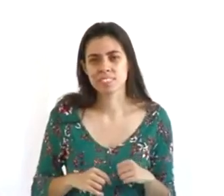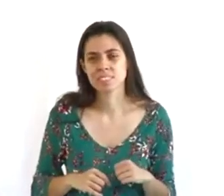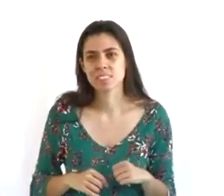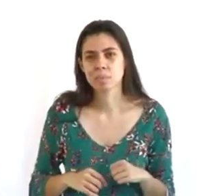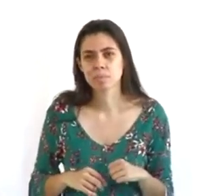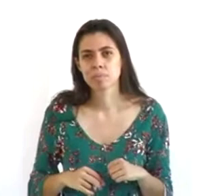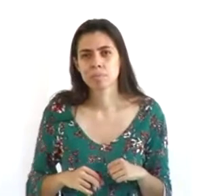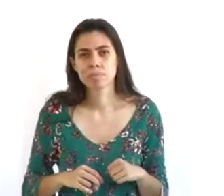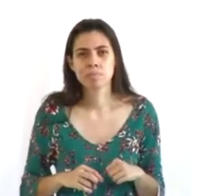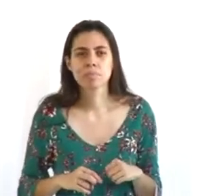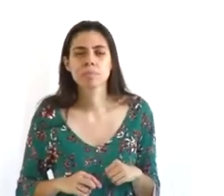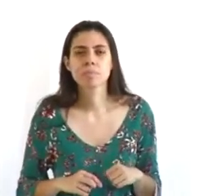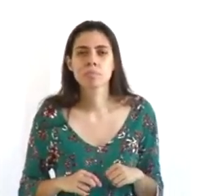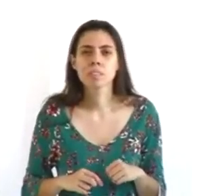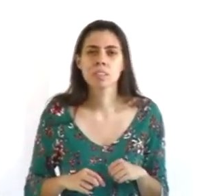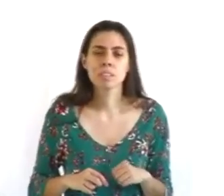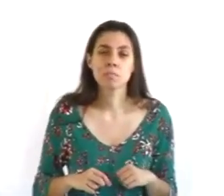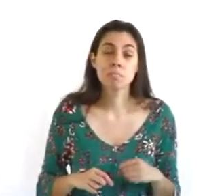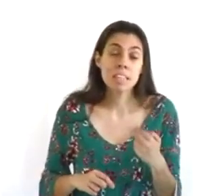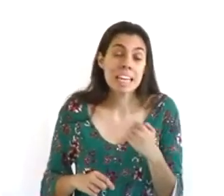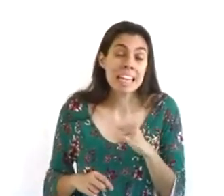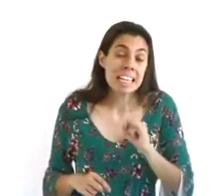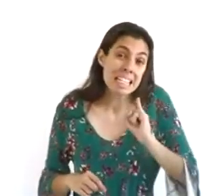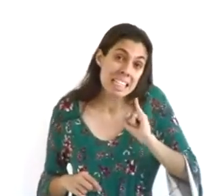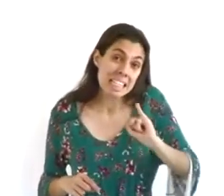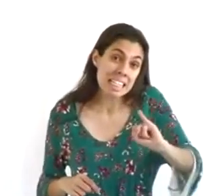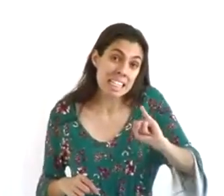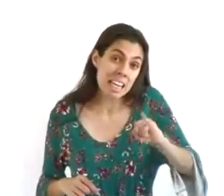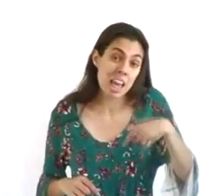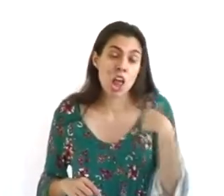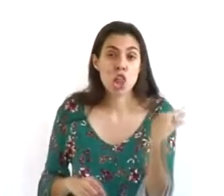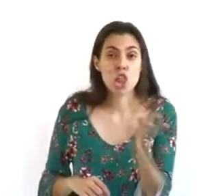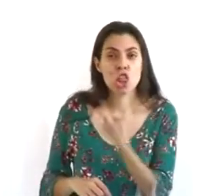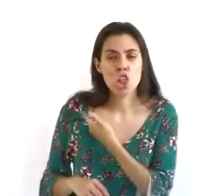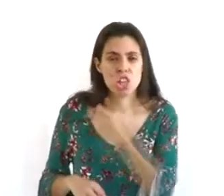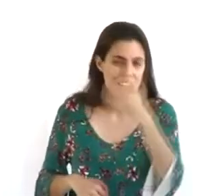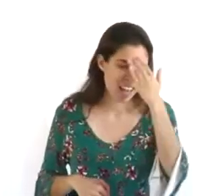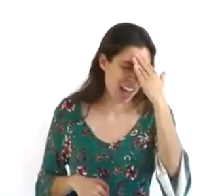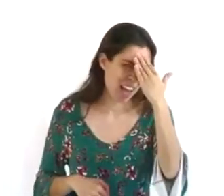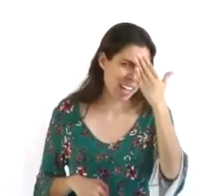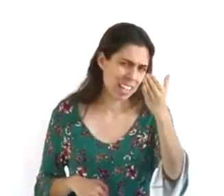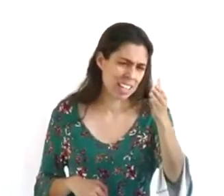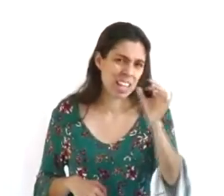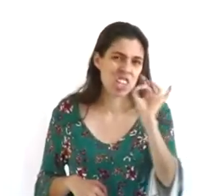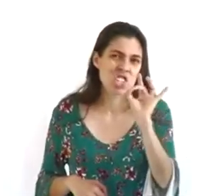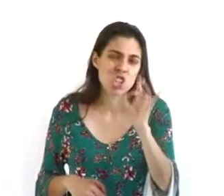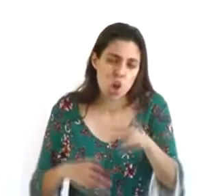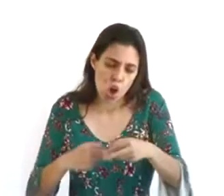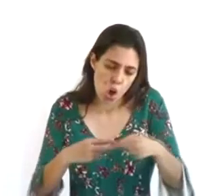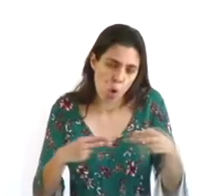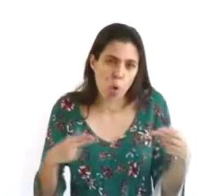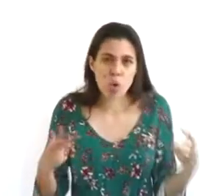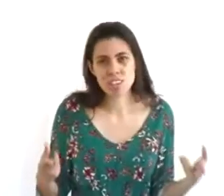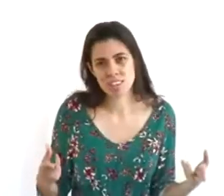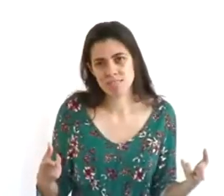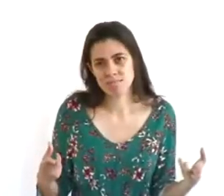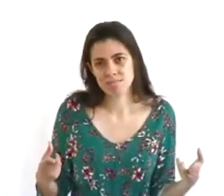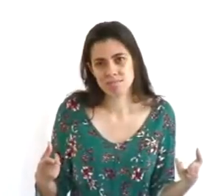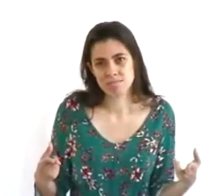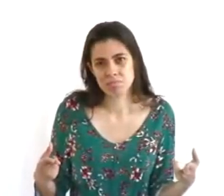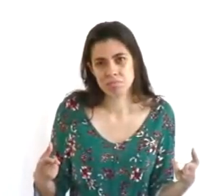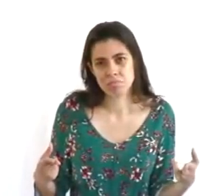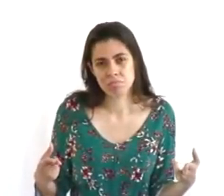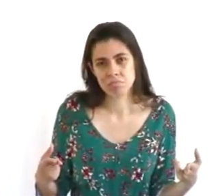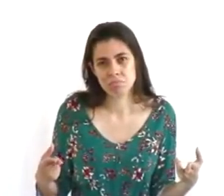em vão estarmos aqui nesta manhã pensando em agradecer só pelas coisas materiais que recebemos, e não é pecado fazer isso,